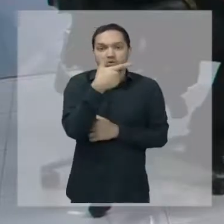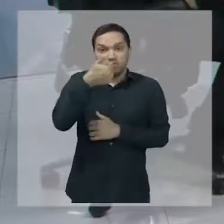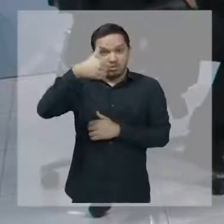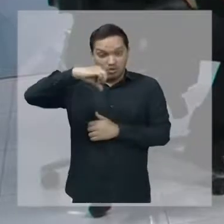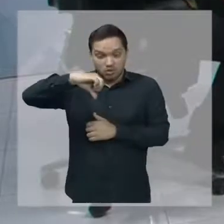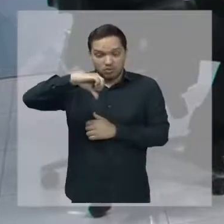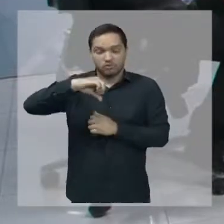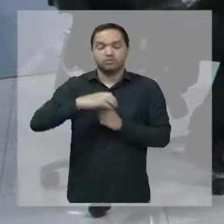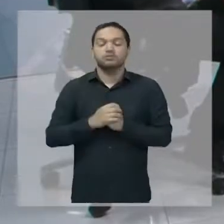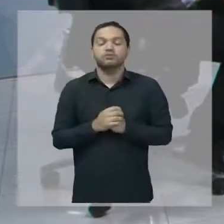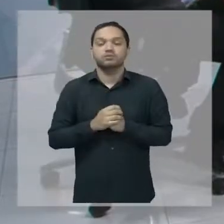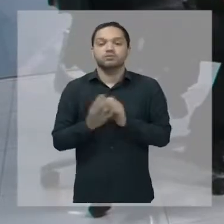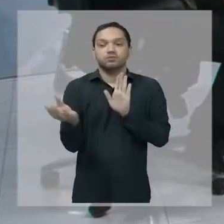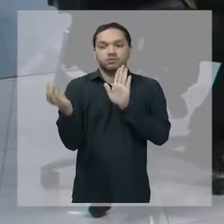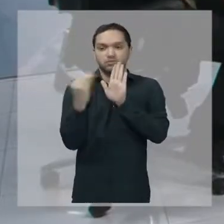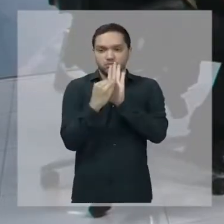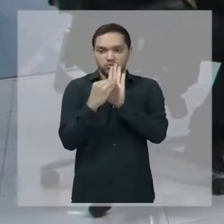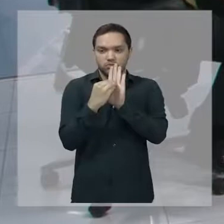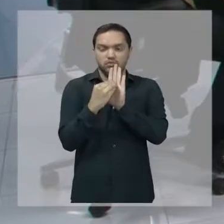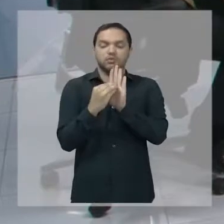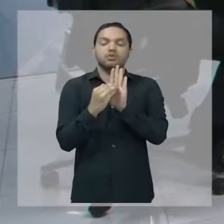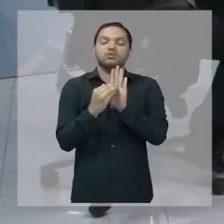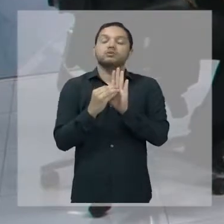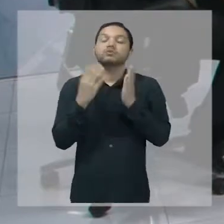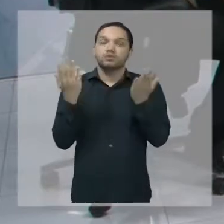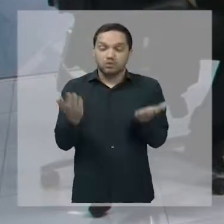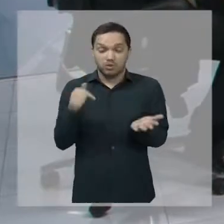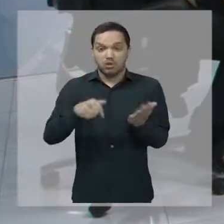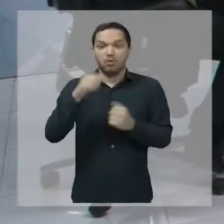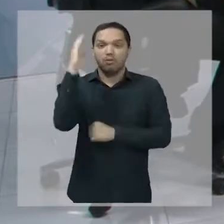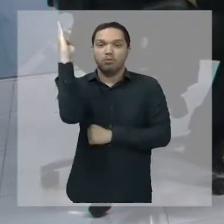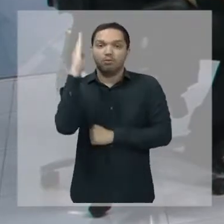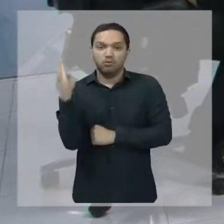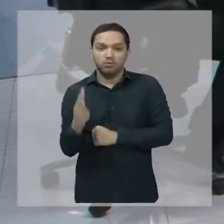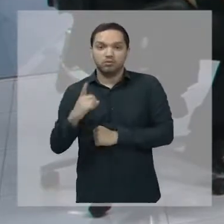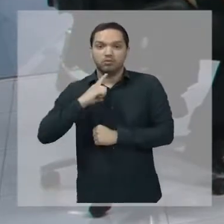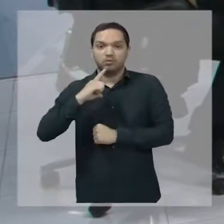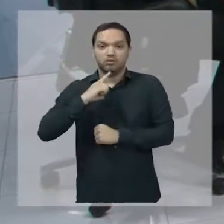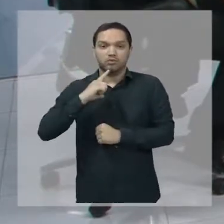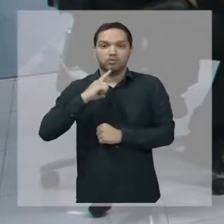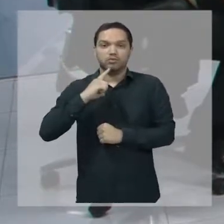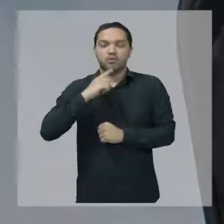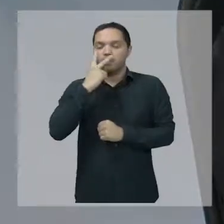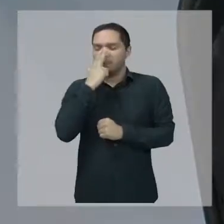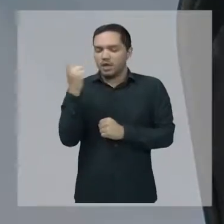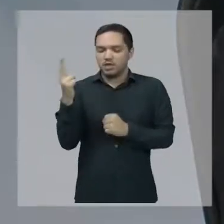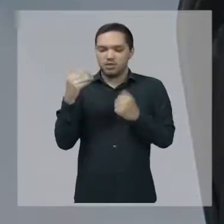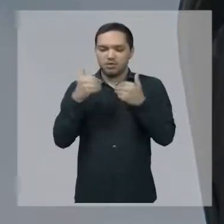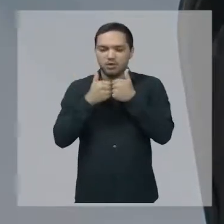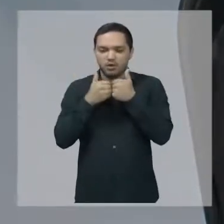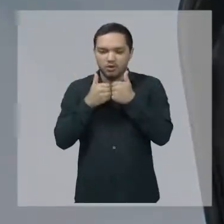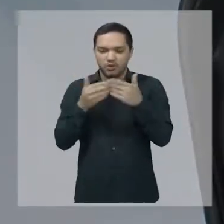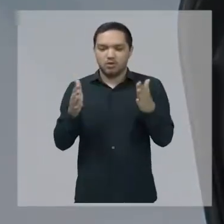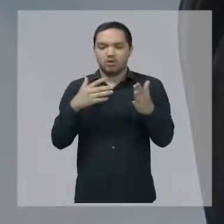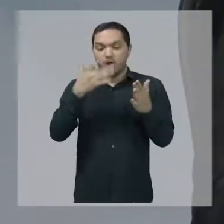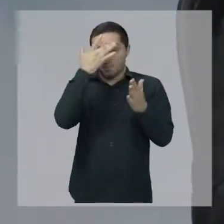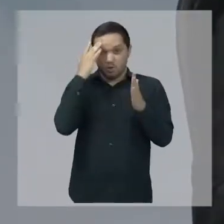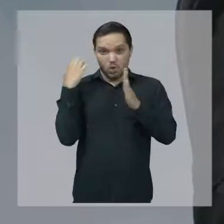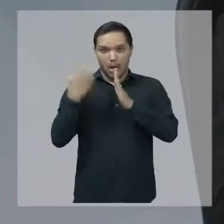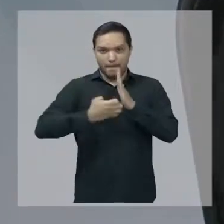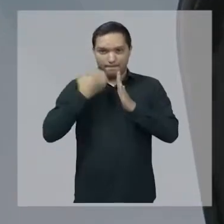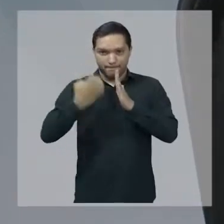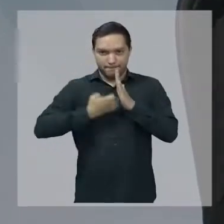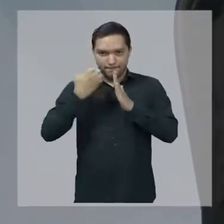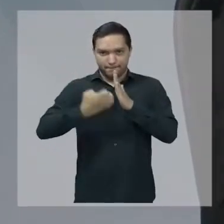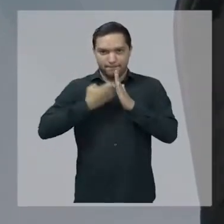eu acho. 219. Aí ele diz lá, é uma esquisitice. Então, o que é que acontece? O Brasil assumiu uma pauta de abertura. O